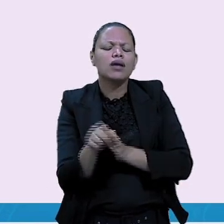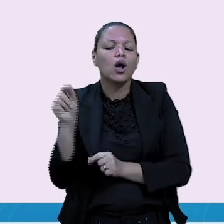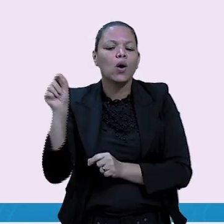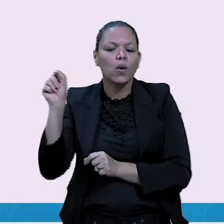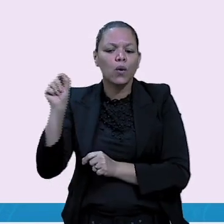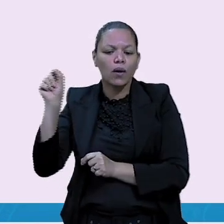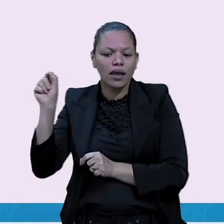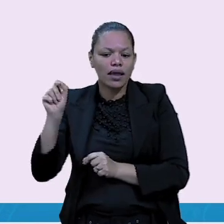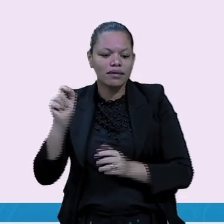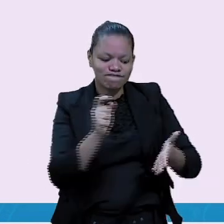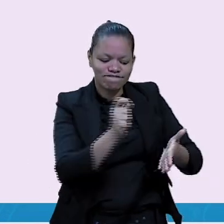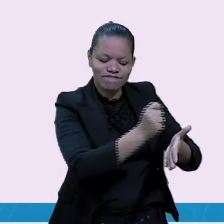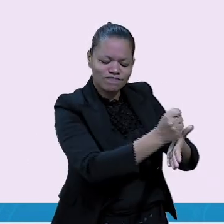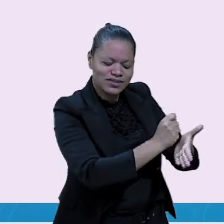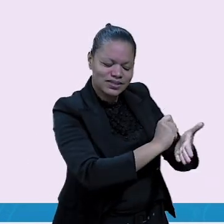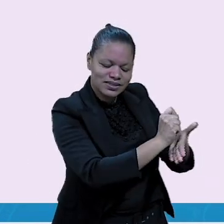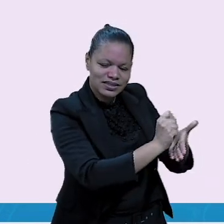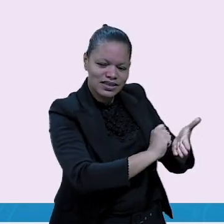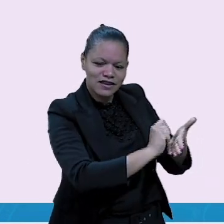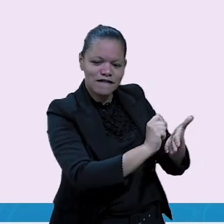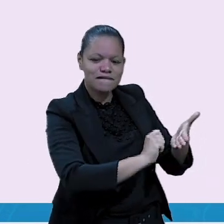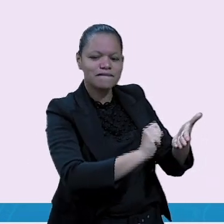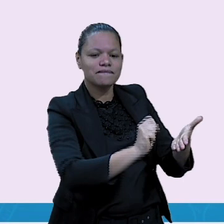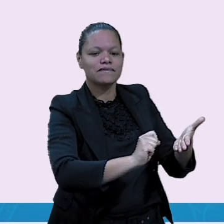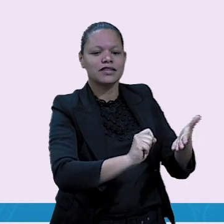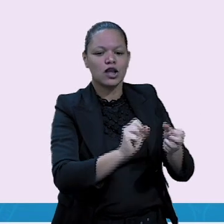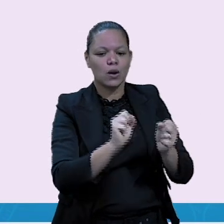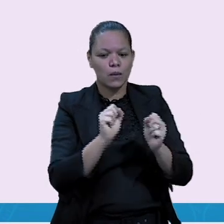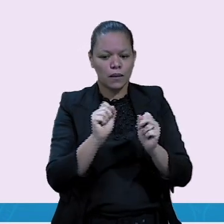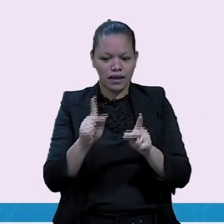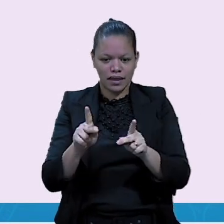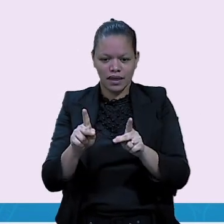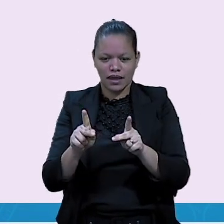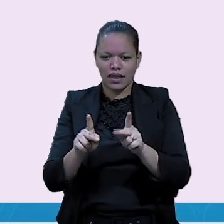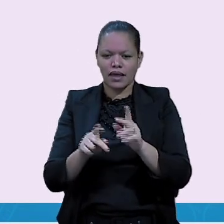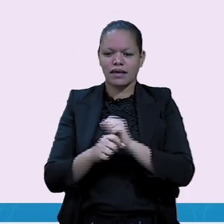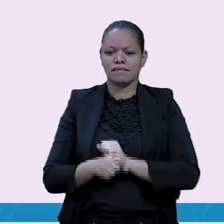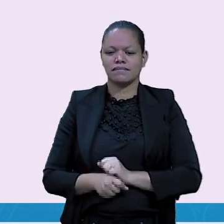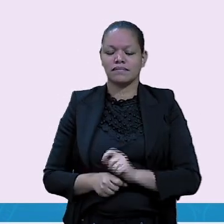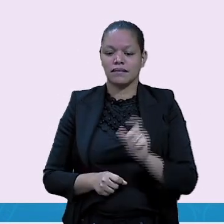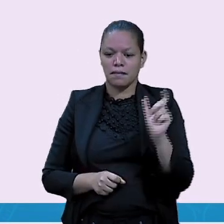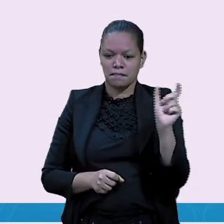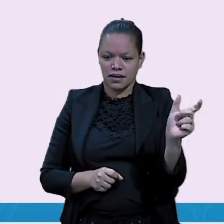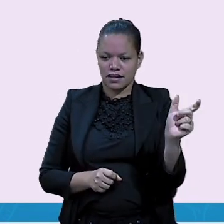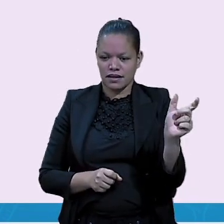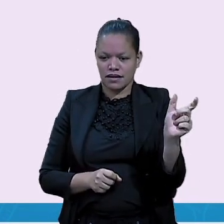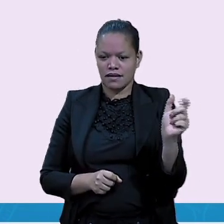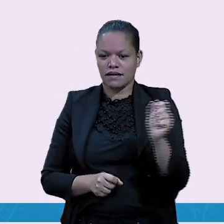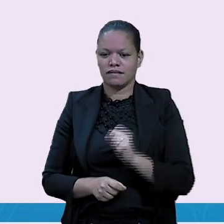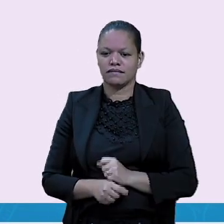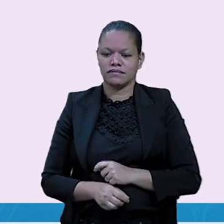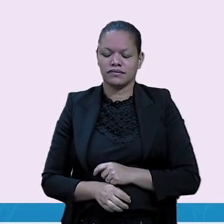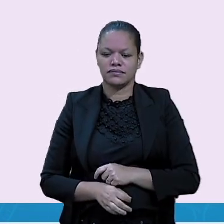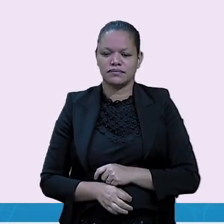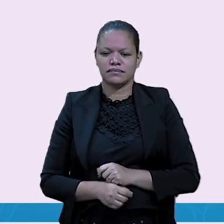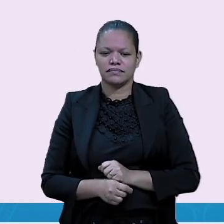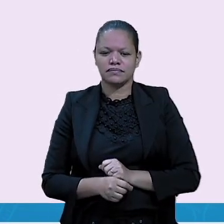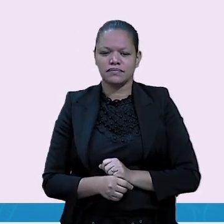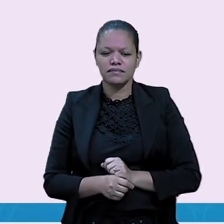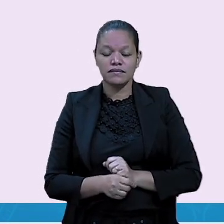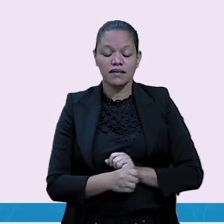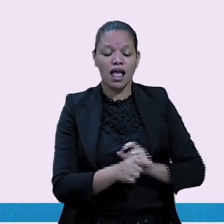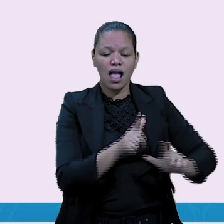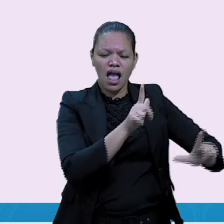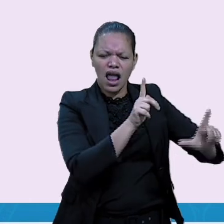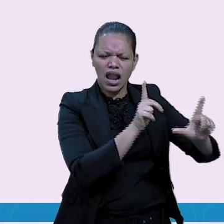60 centímetros. Olha aqui o número por extenso. 60. Muito bem. Se ao final do mês eu